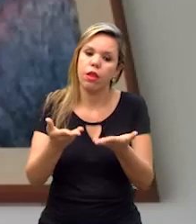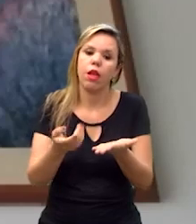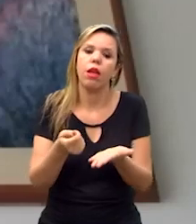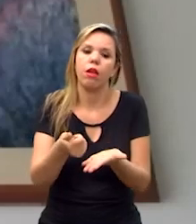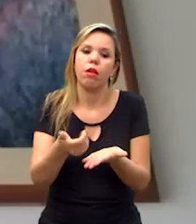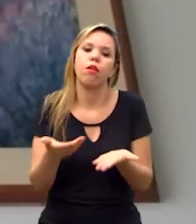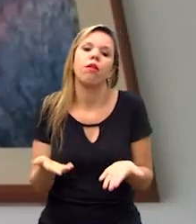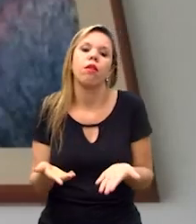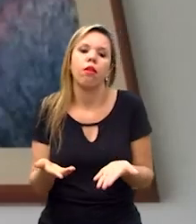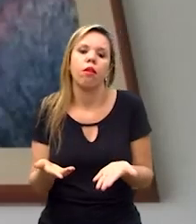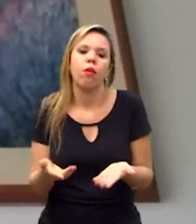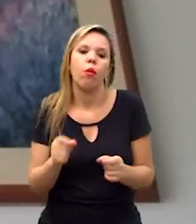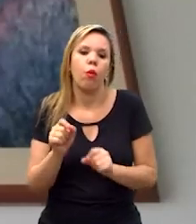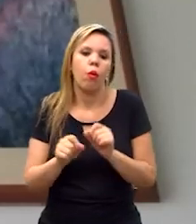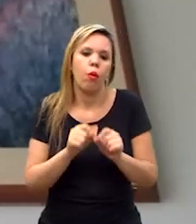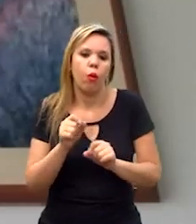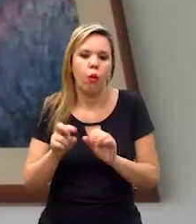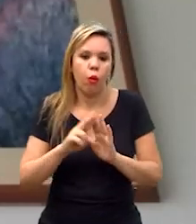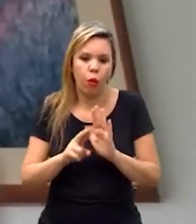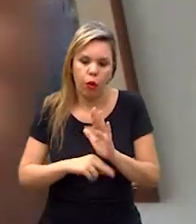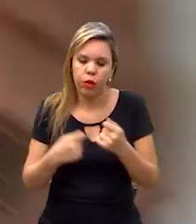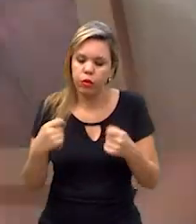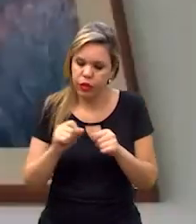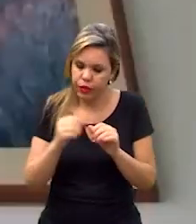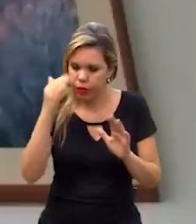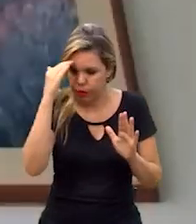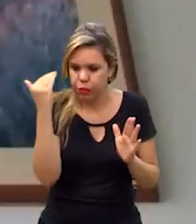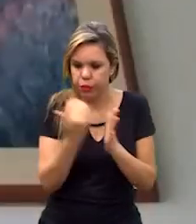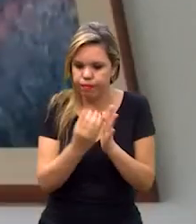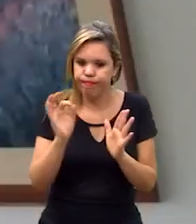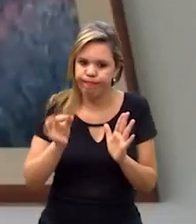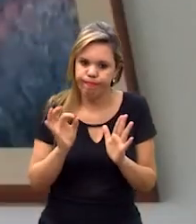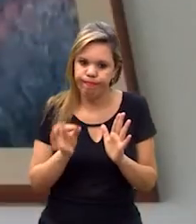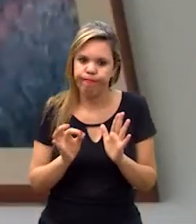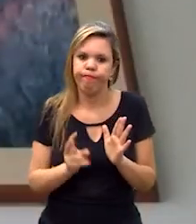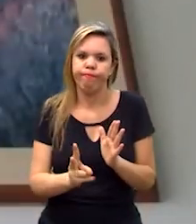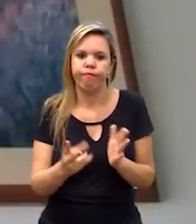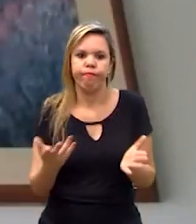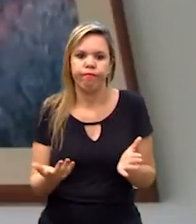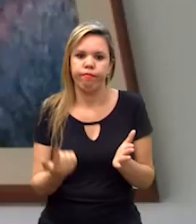condicionou a volta às aulas a um protocolo